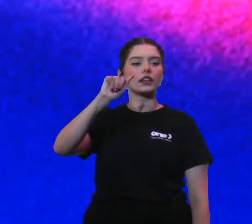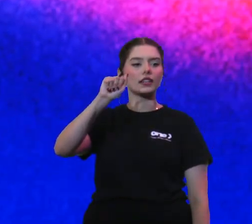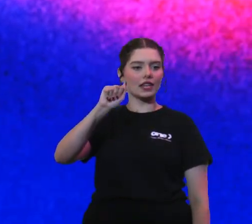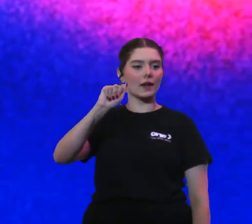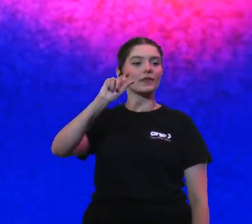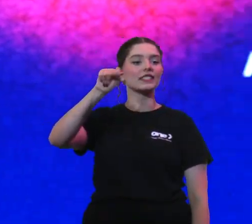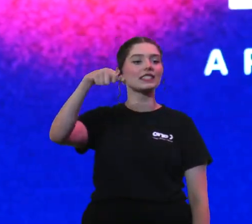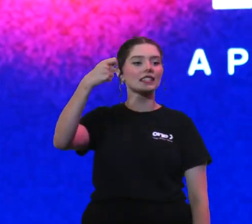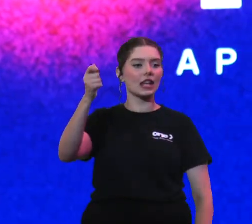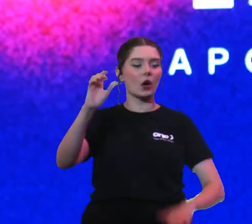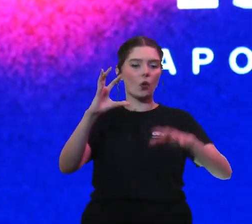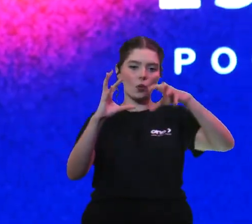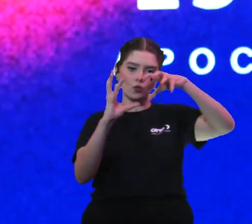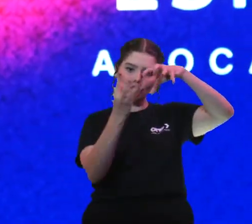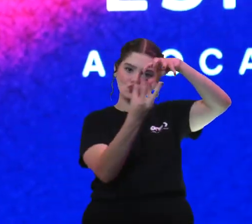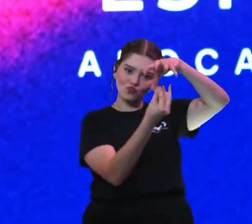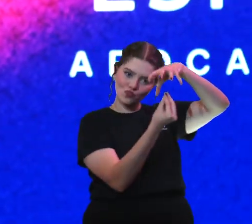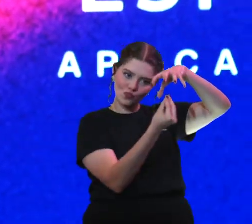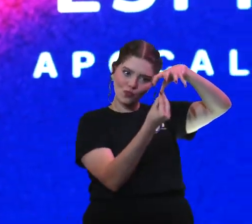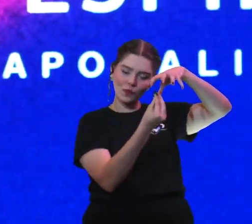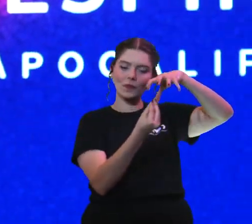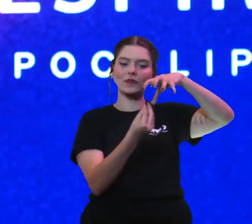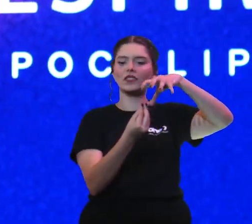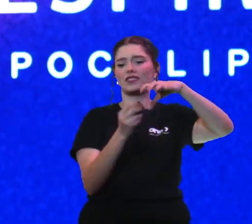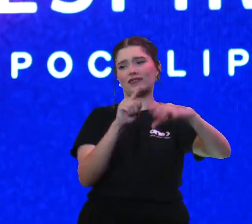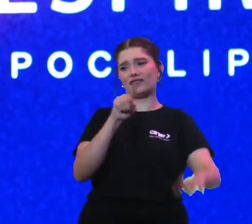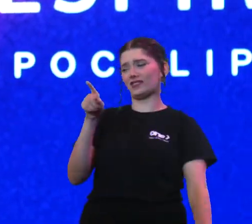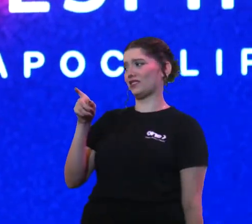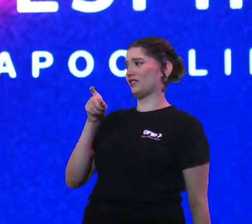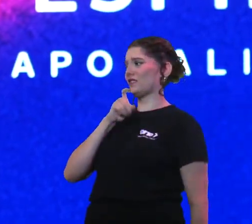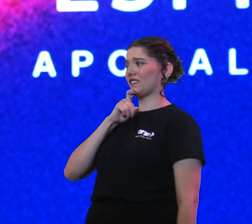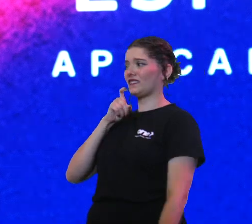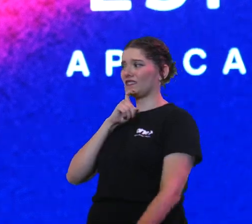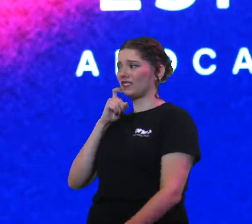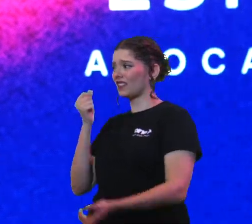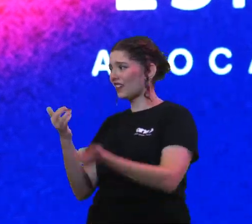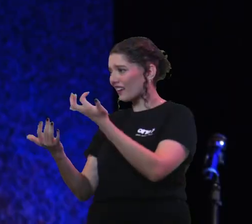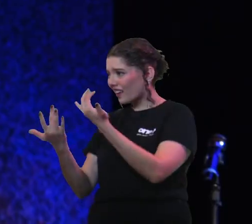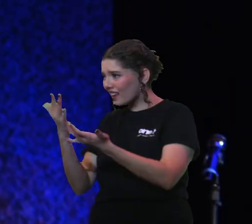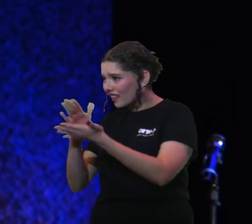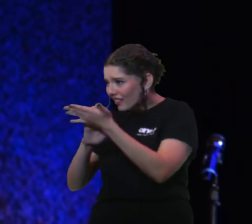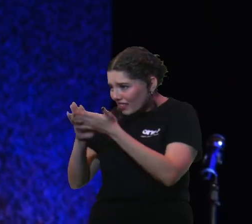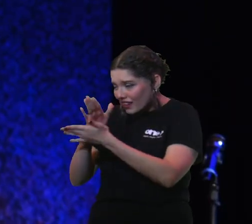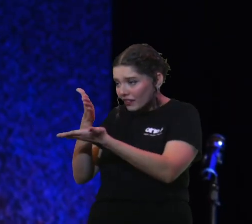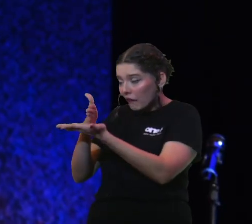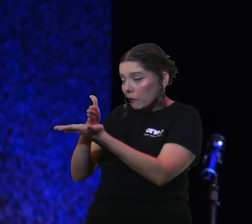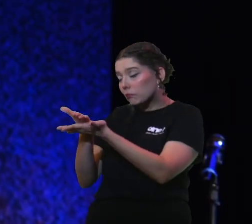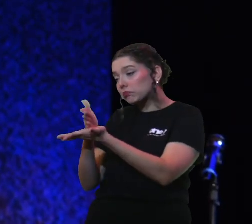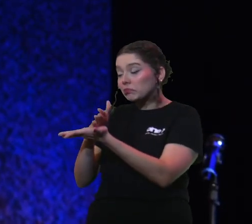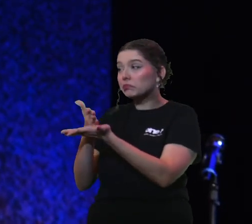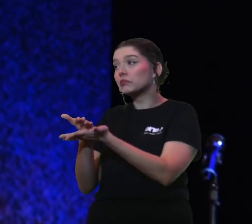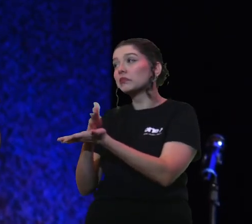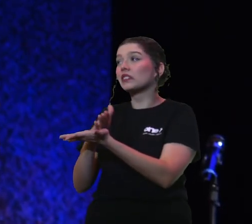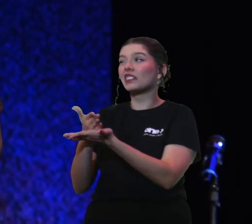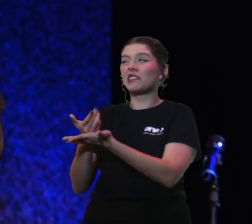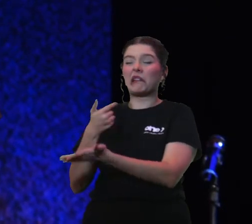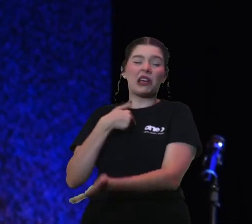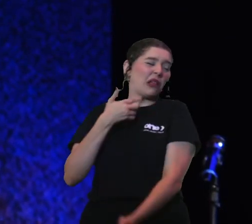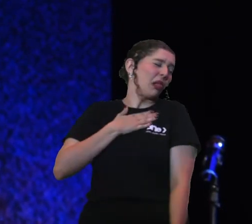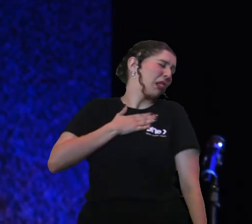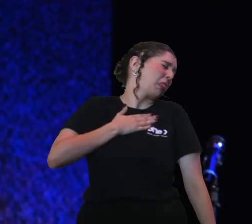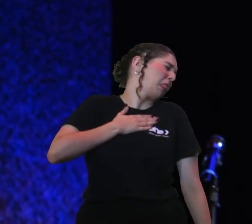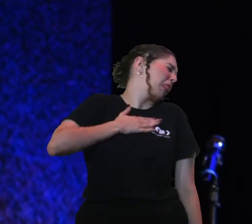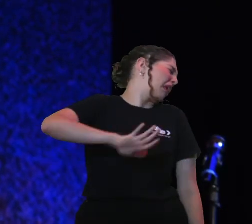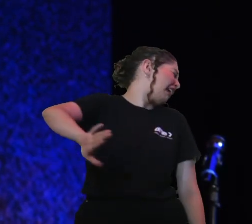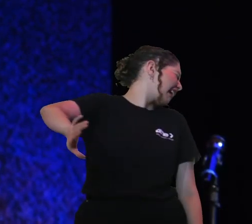Senhor vai dizer àquela igreja: vocês não são nem frio, nem quente, estou a ponto de vomitar